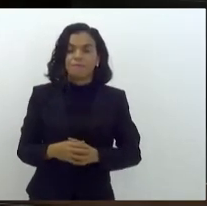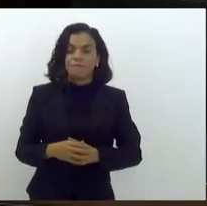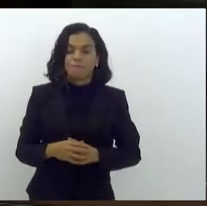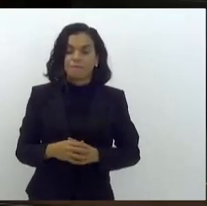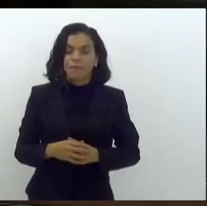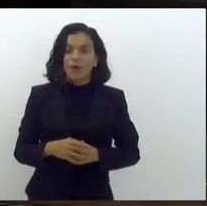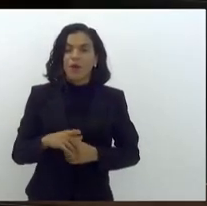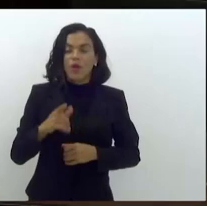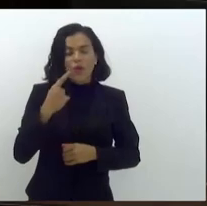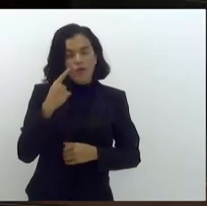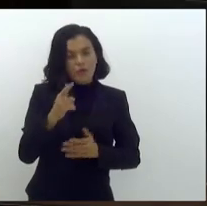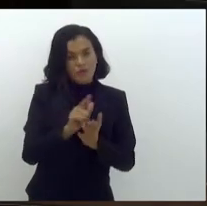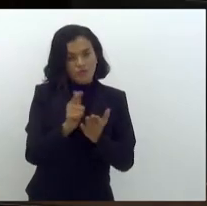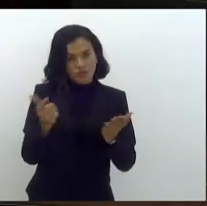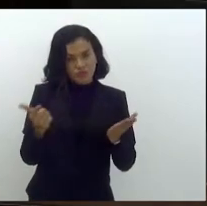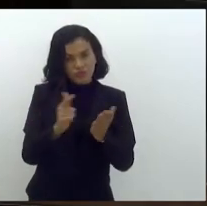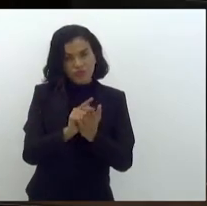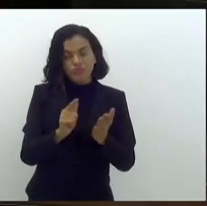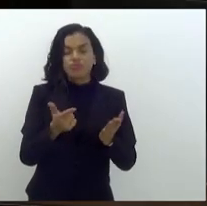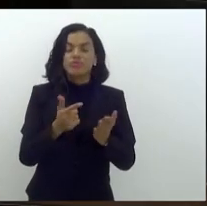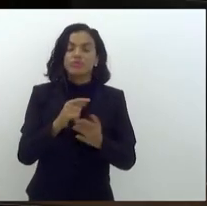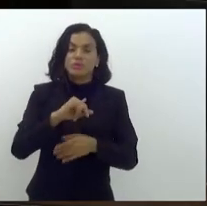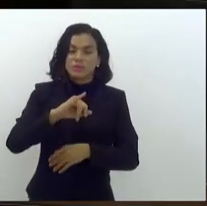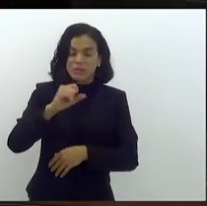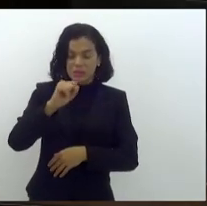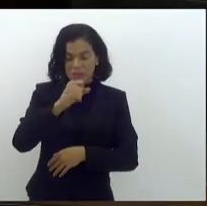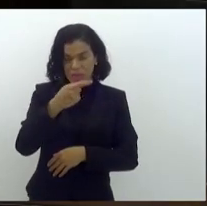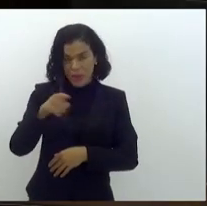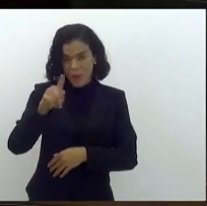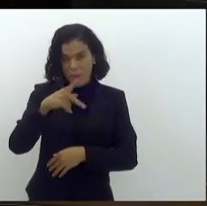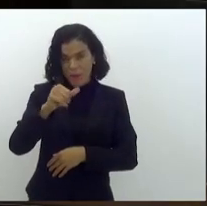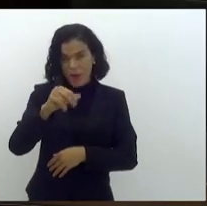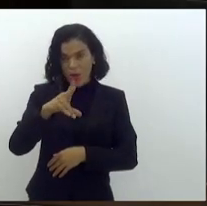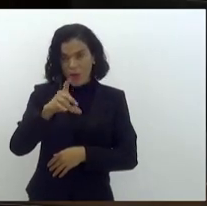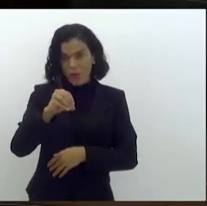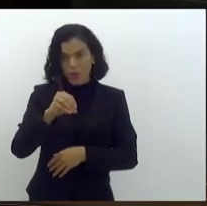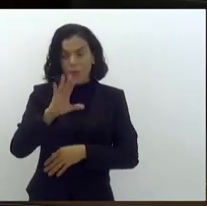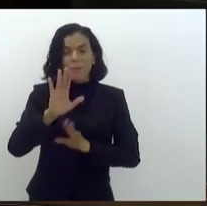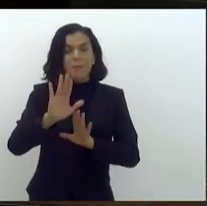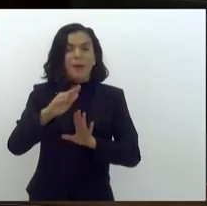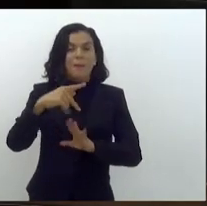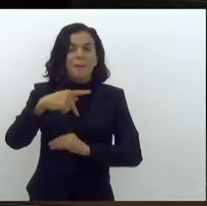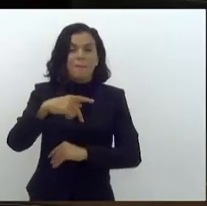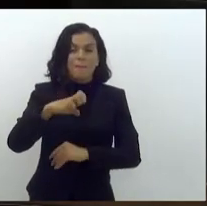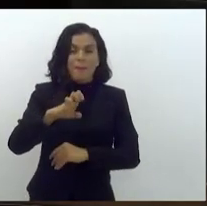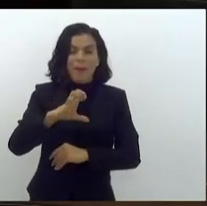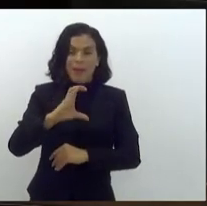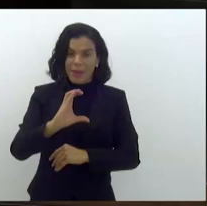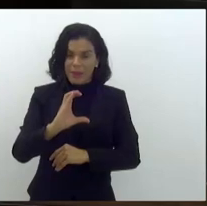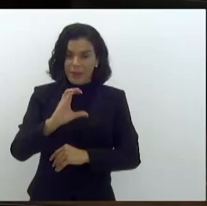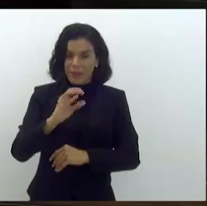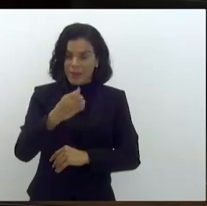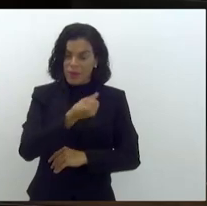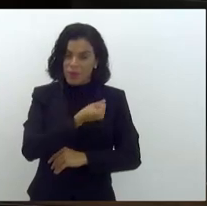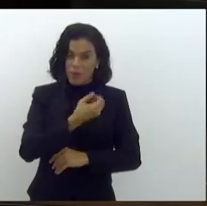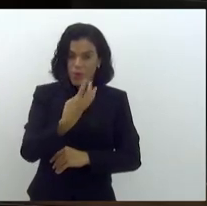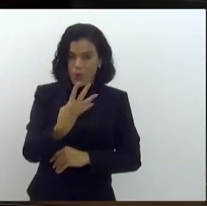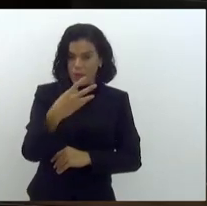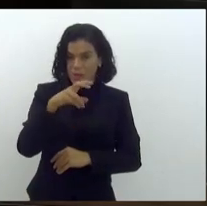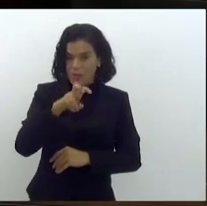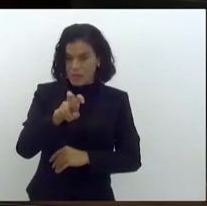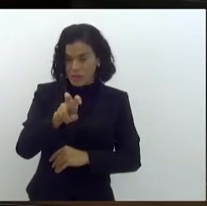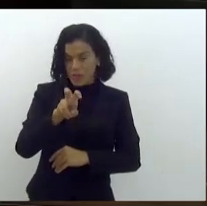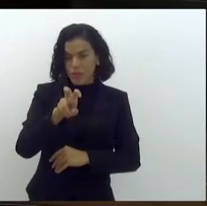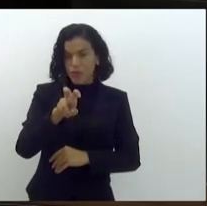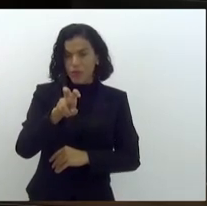Jornal Estado de São Paulo que na verdade ele mora nos detalhes mas nessa PEC 45 que foi exarada pela